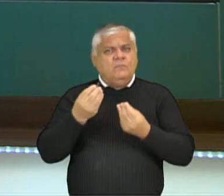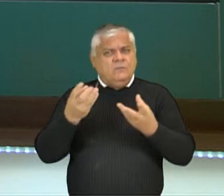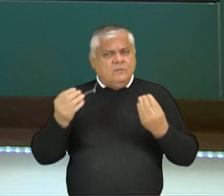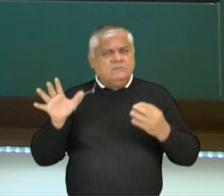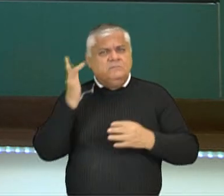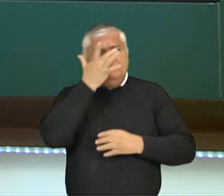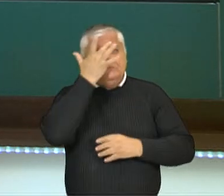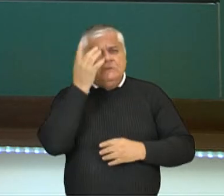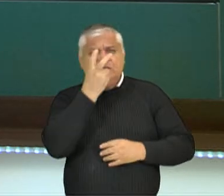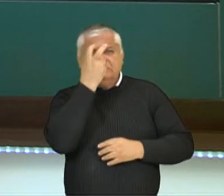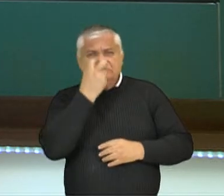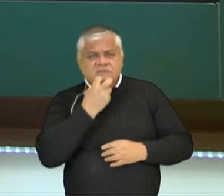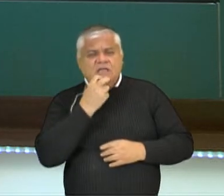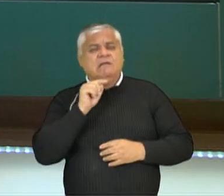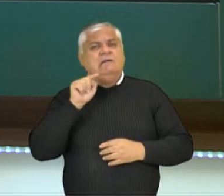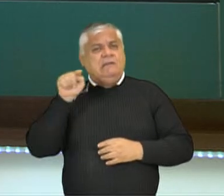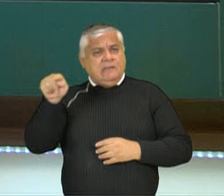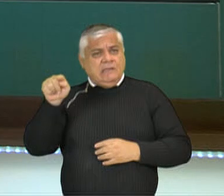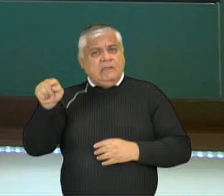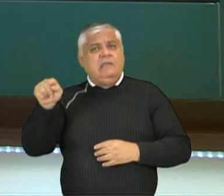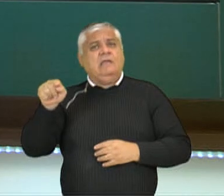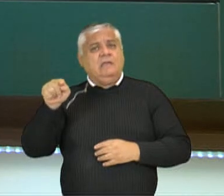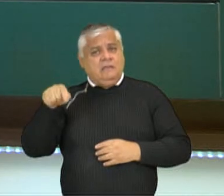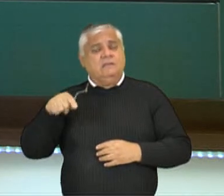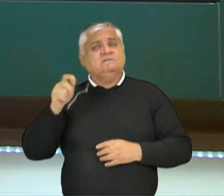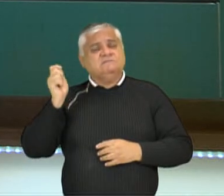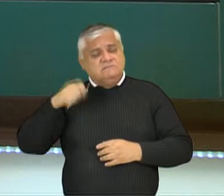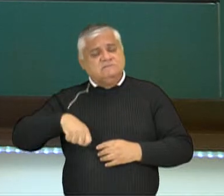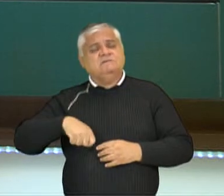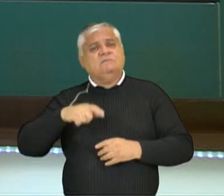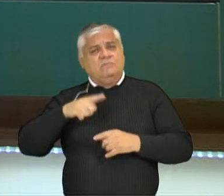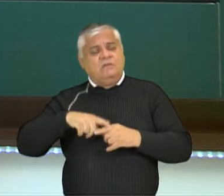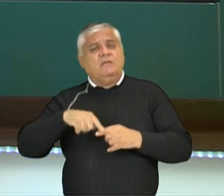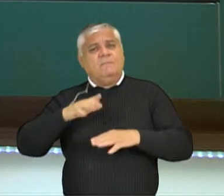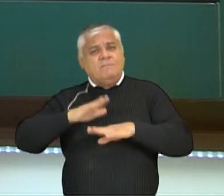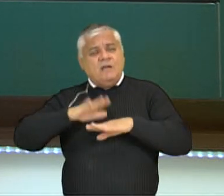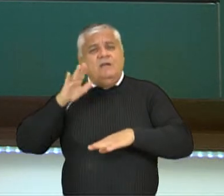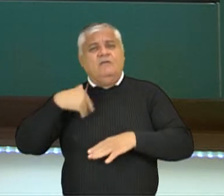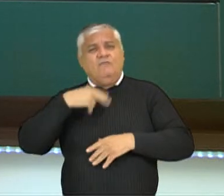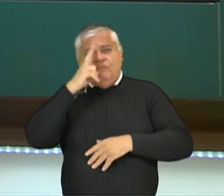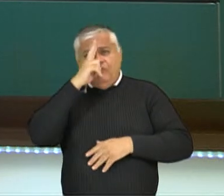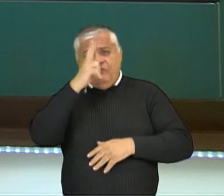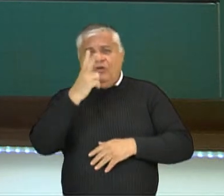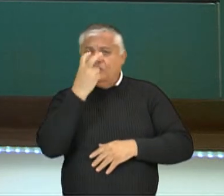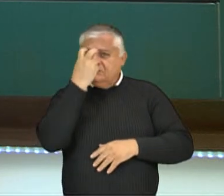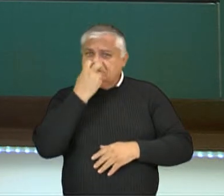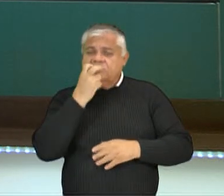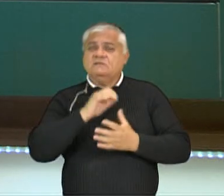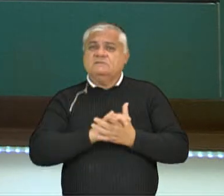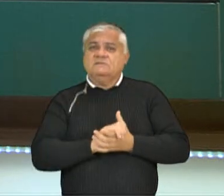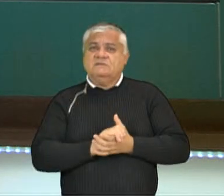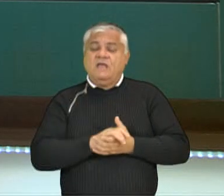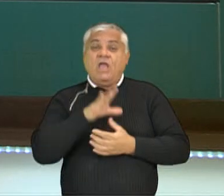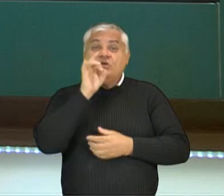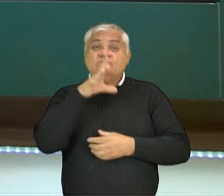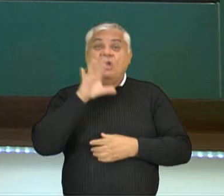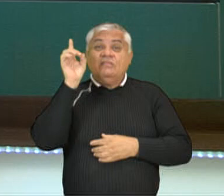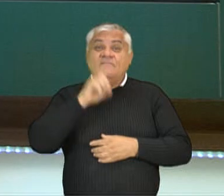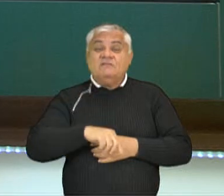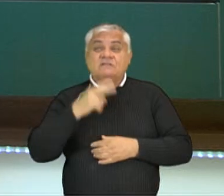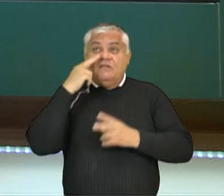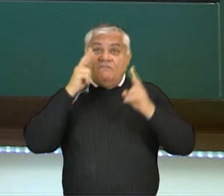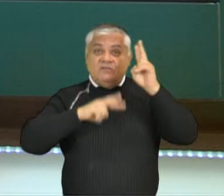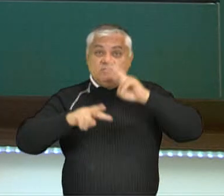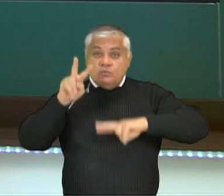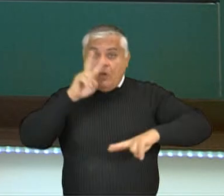cegas. Isso aqui são pessoas que são consideradas cegas num grau mais elevado. Se a gente for colocar na questão só da deficiência visual,